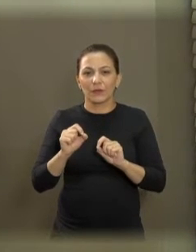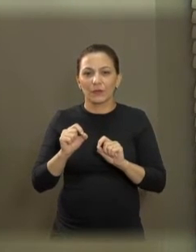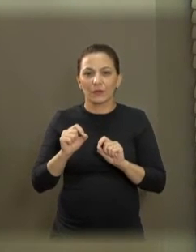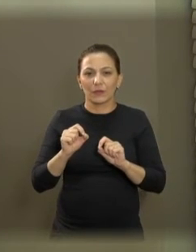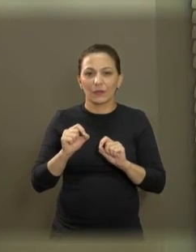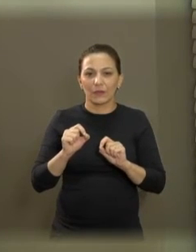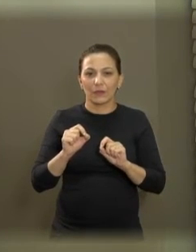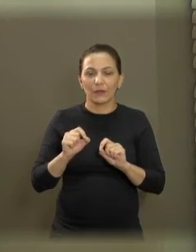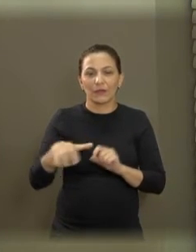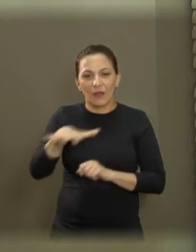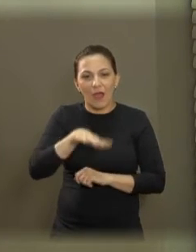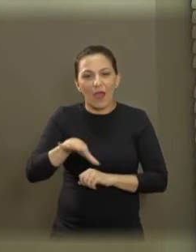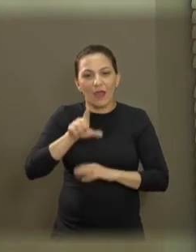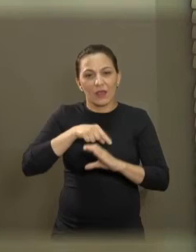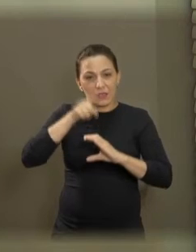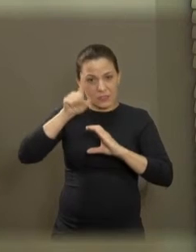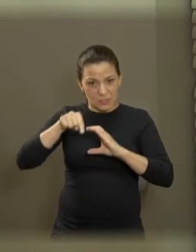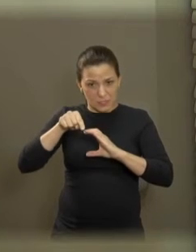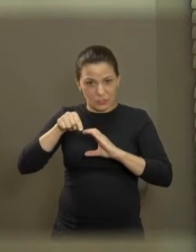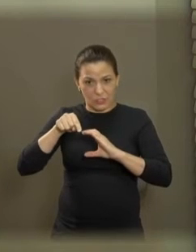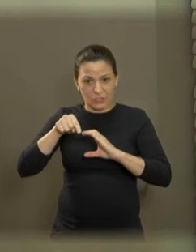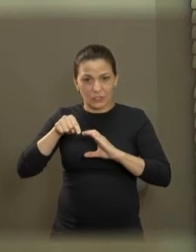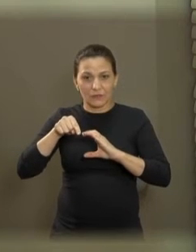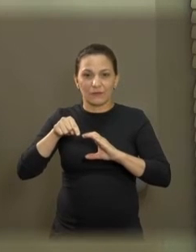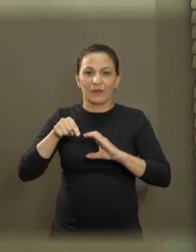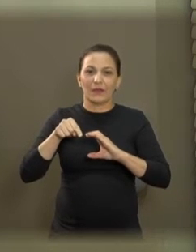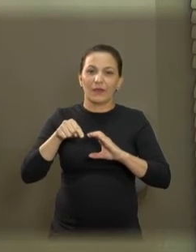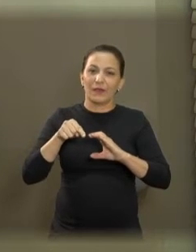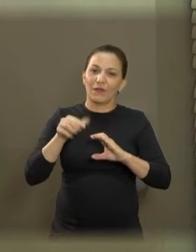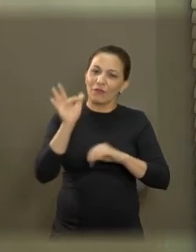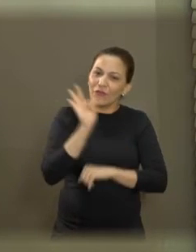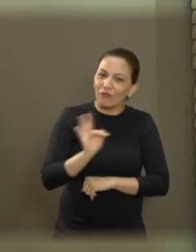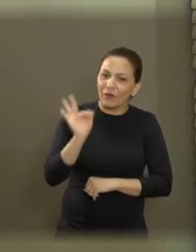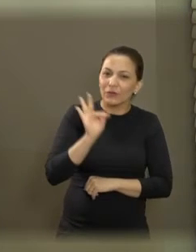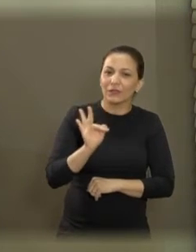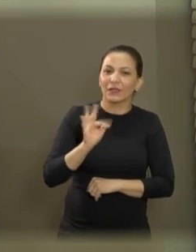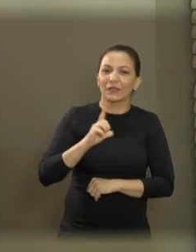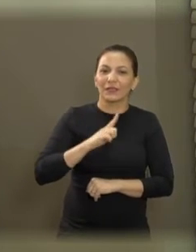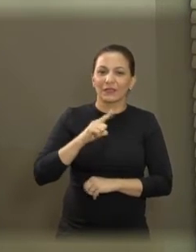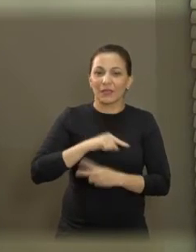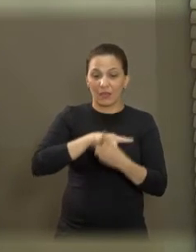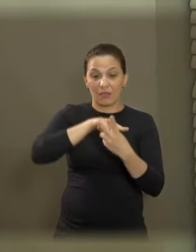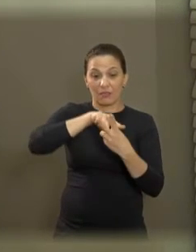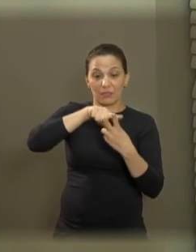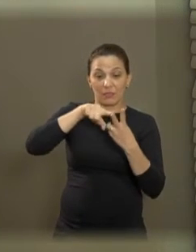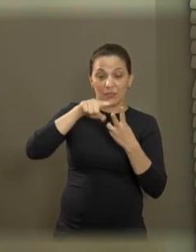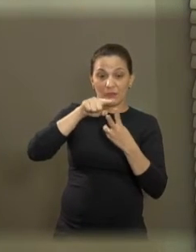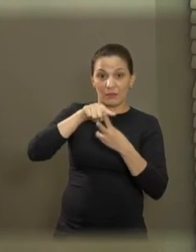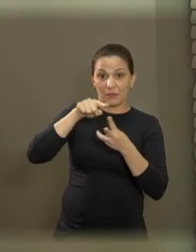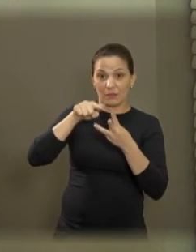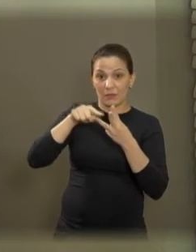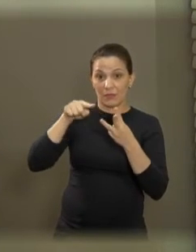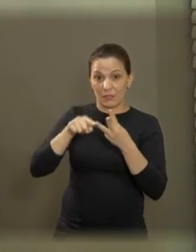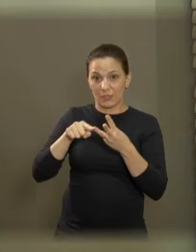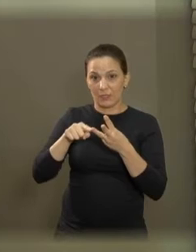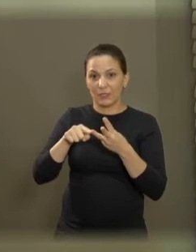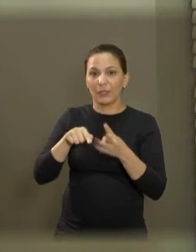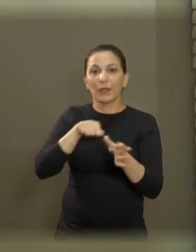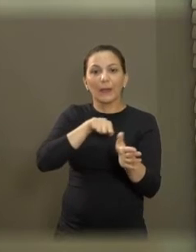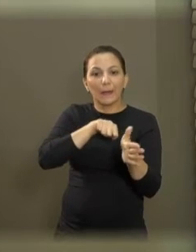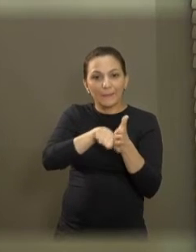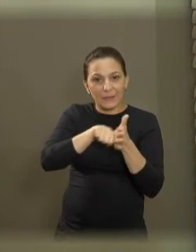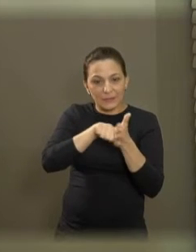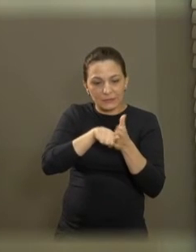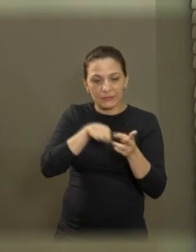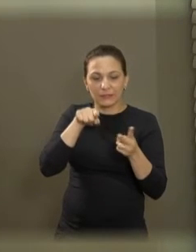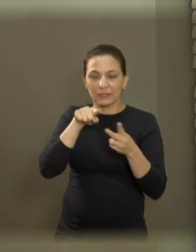âmbito acadêmico das universidades, o tripé, que eles falam, a pesquisa, o